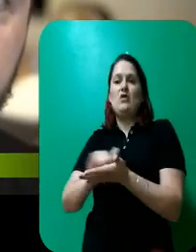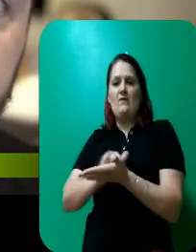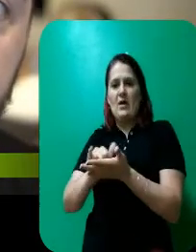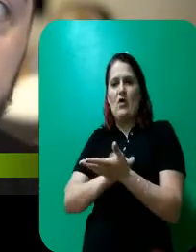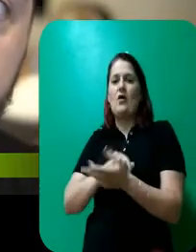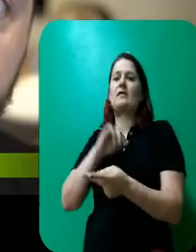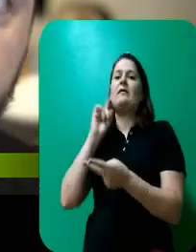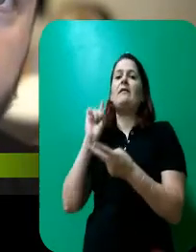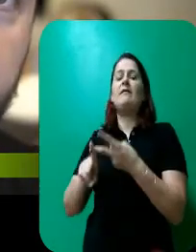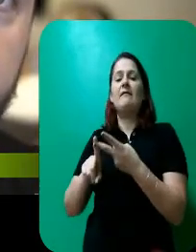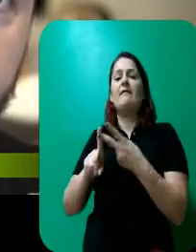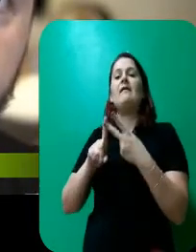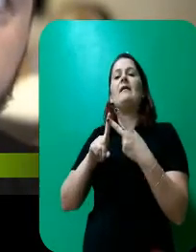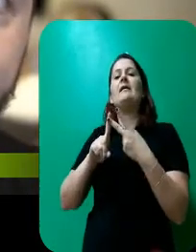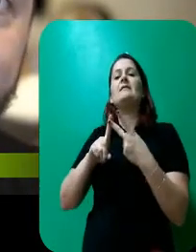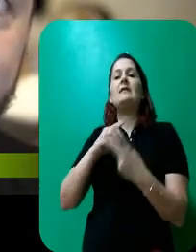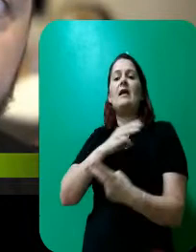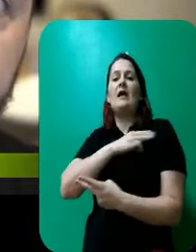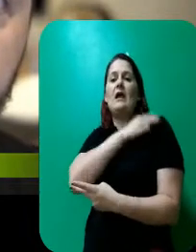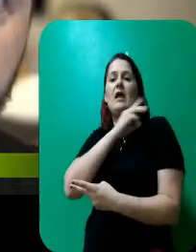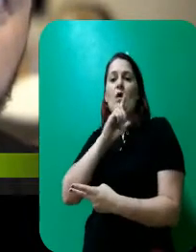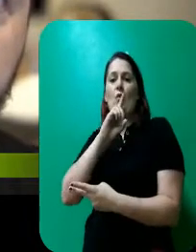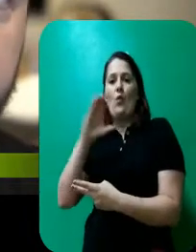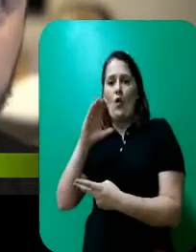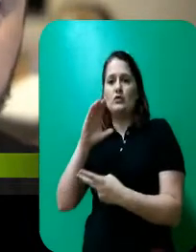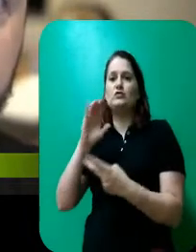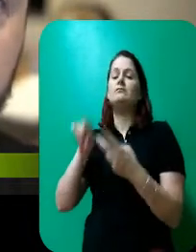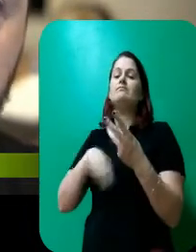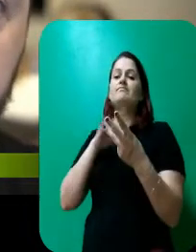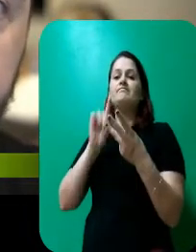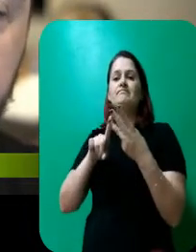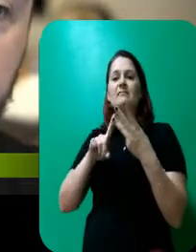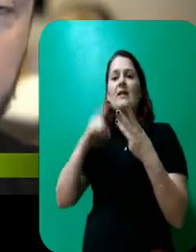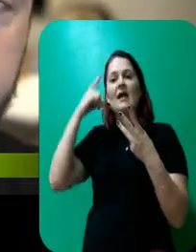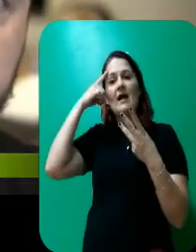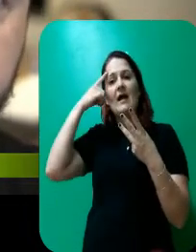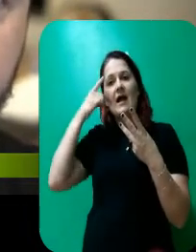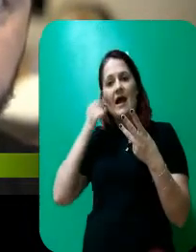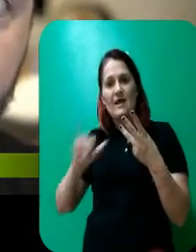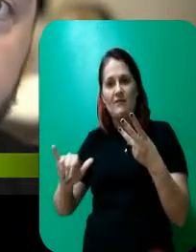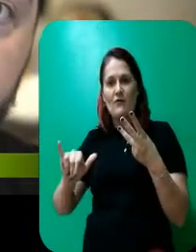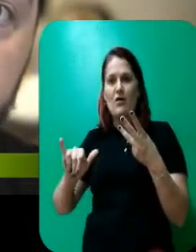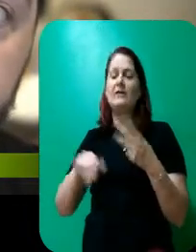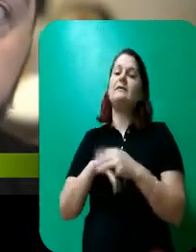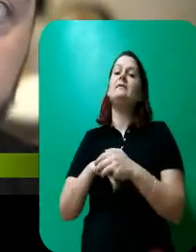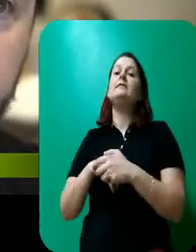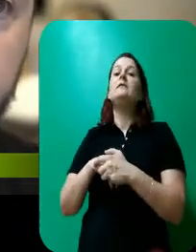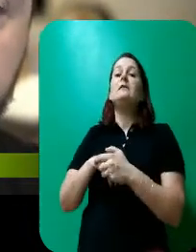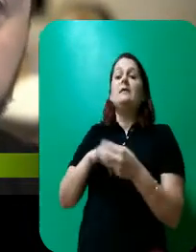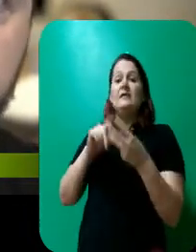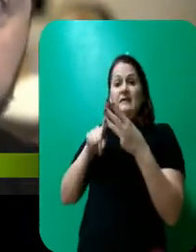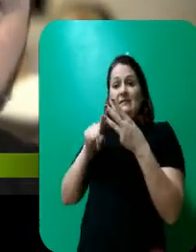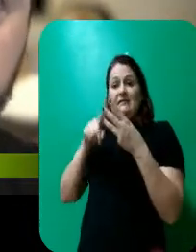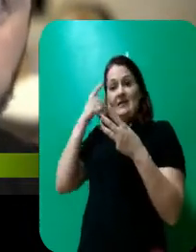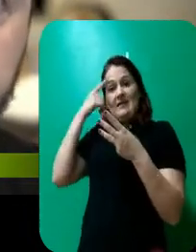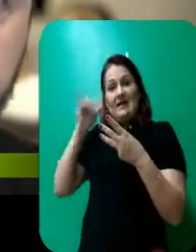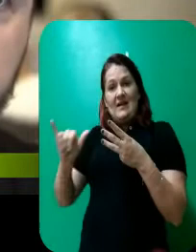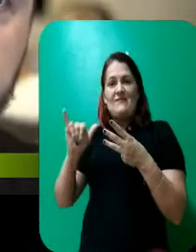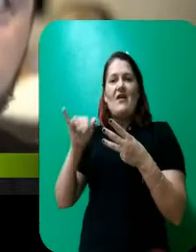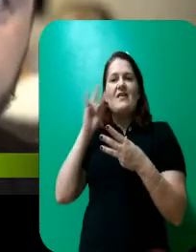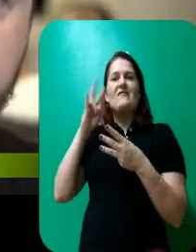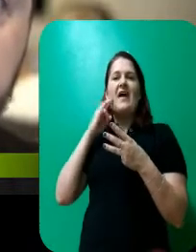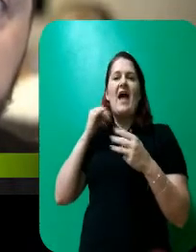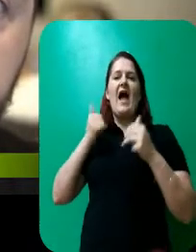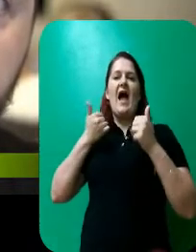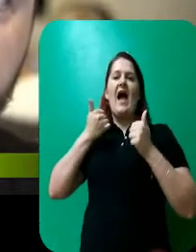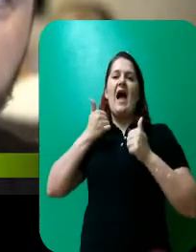o estado da Califórnia, que decretou fechado, ninguém pode sair, ninguém pode circular, está cheio de celebridades de Hollywood fazendo vídeos em casa agora, mostrando o que